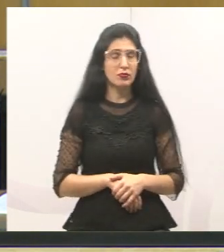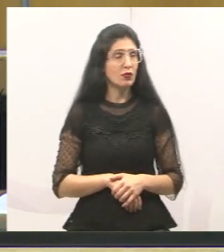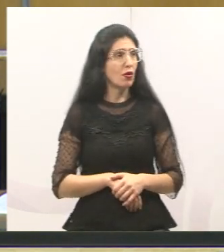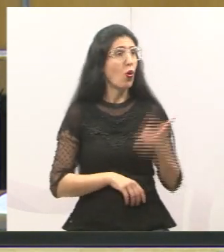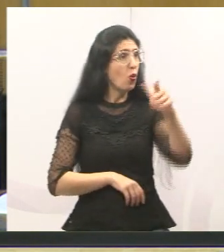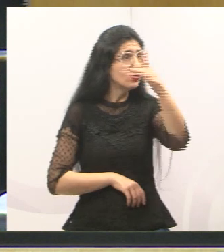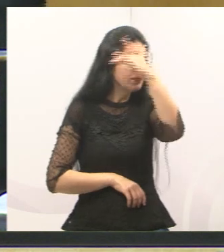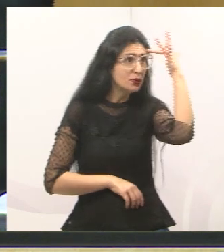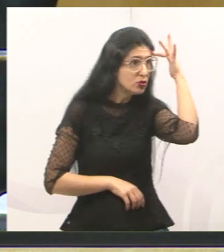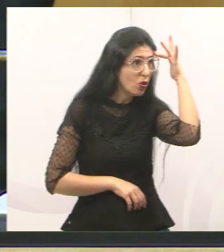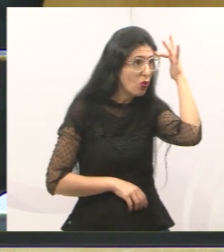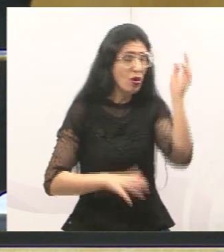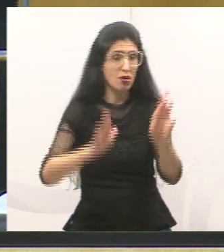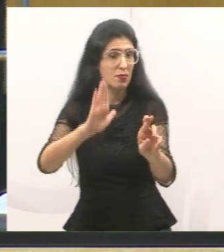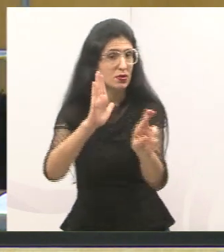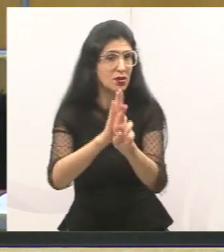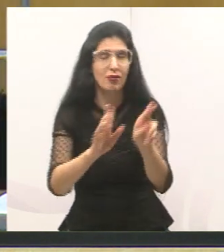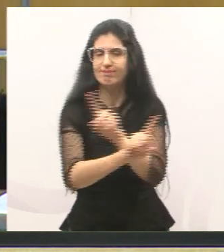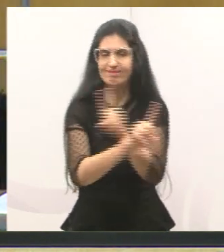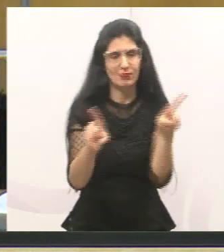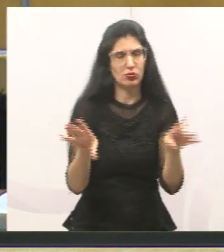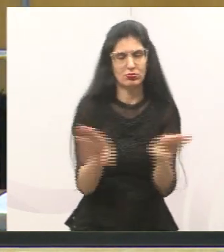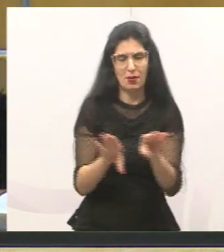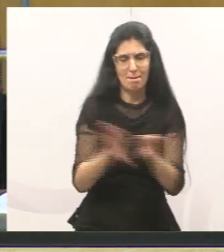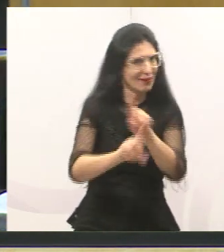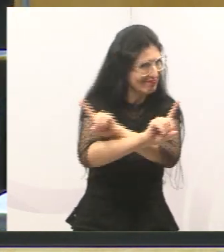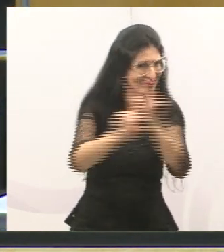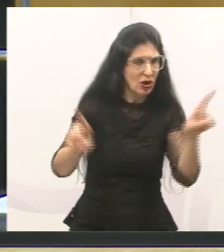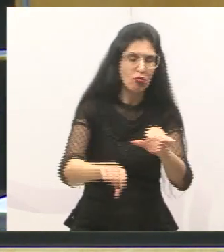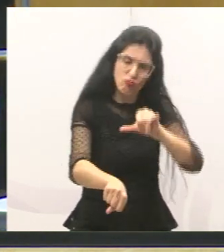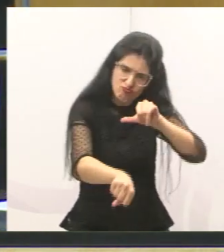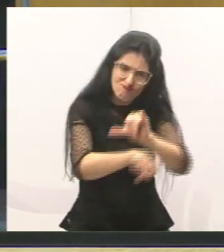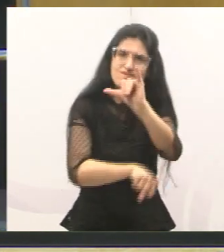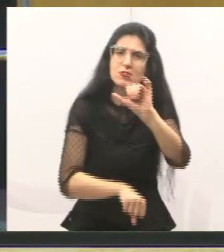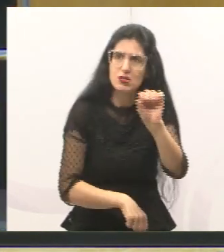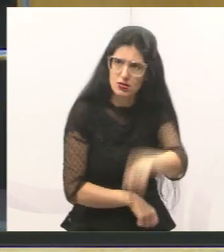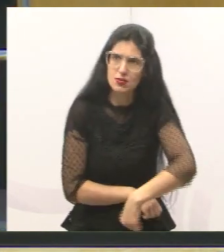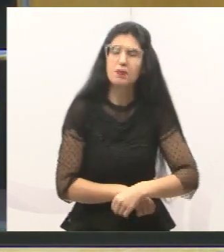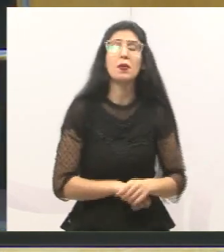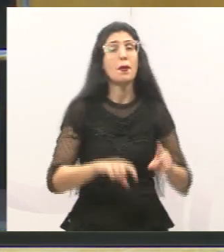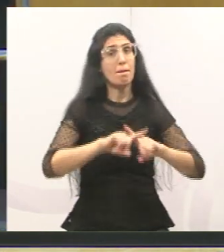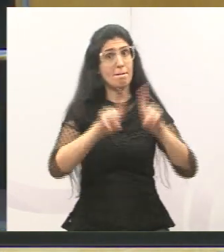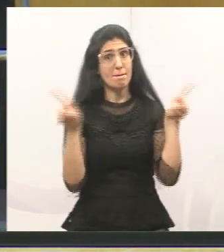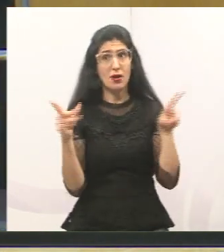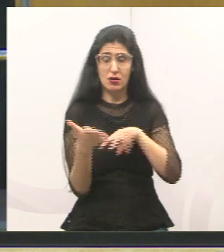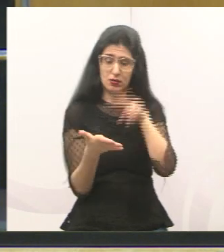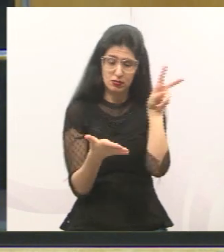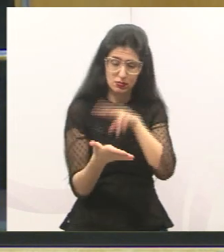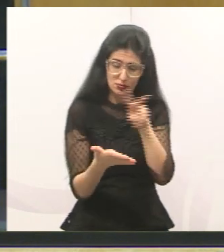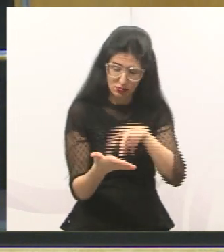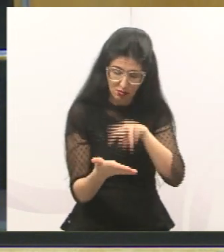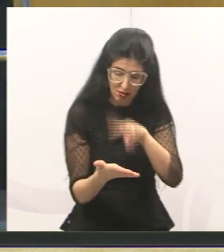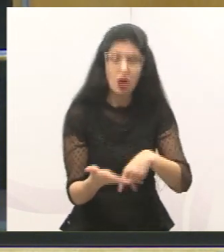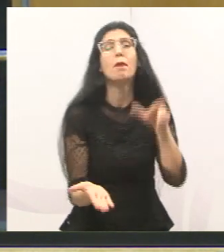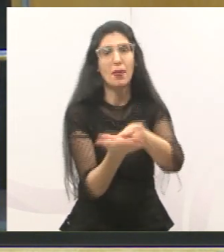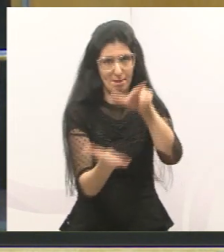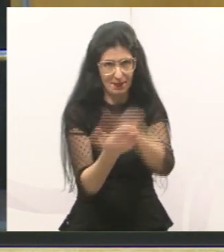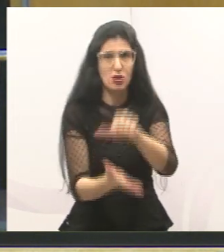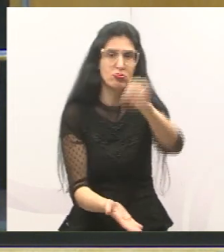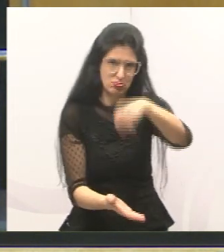representante, todavia, nos remetendo manifestação por escrito, da qual já distribuímos cópia